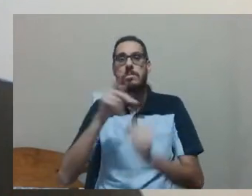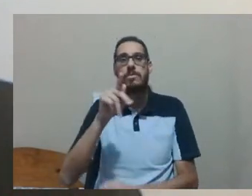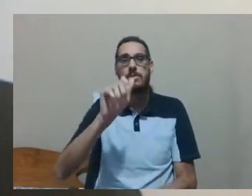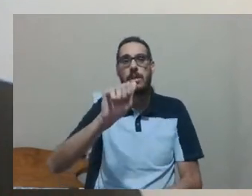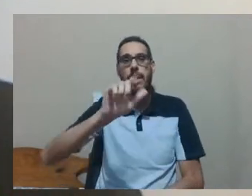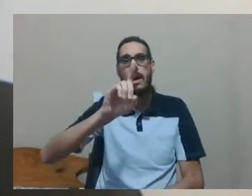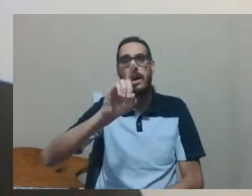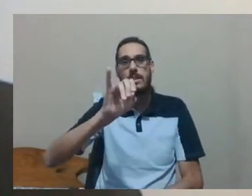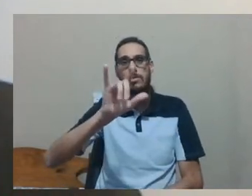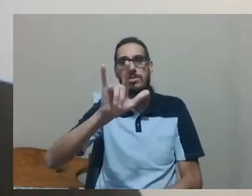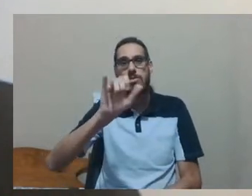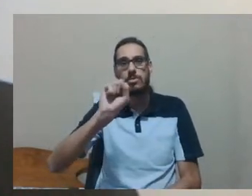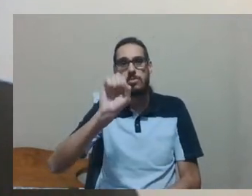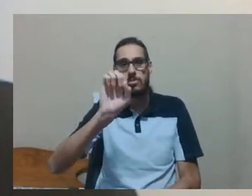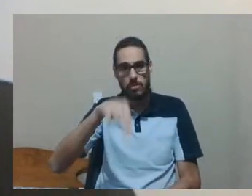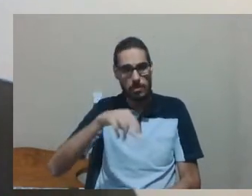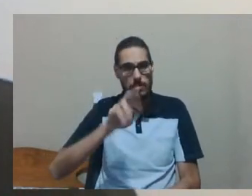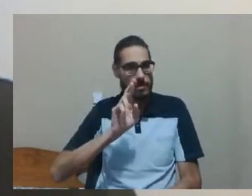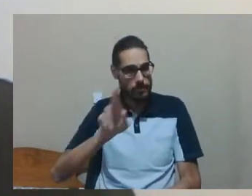Adilson.